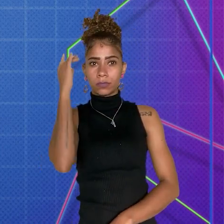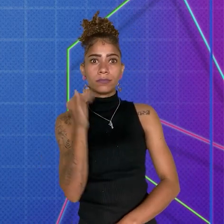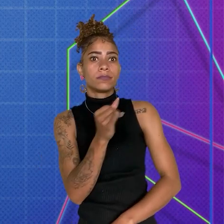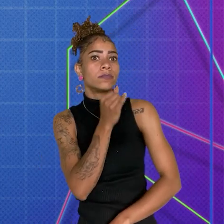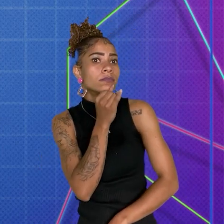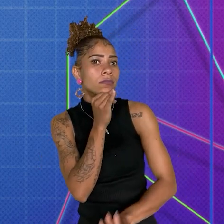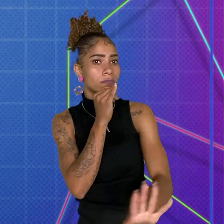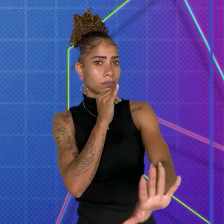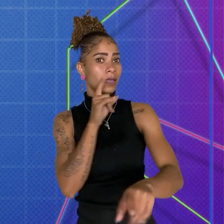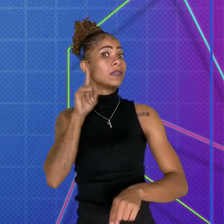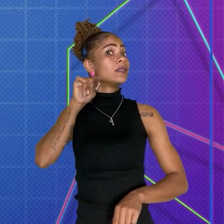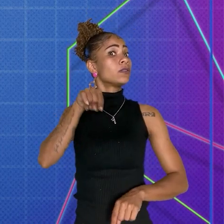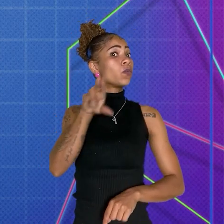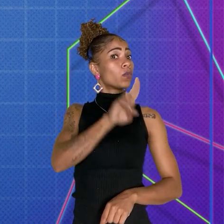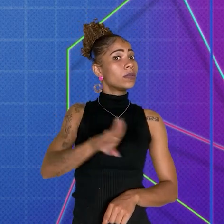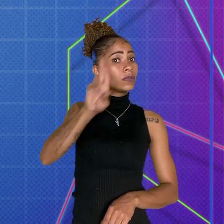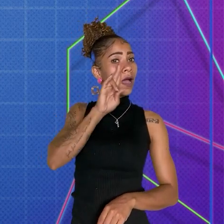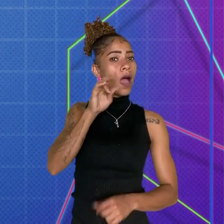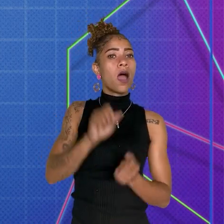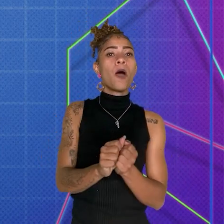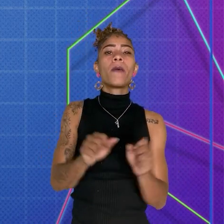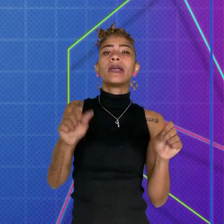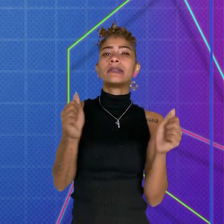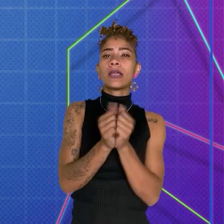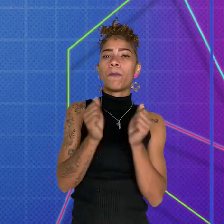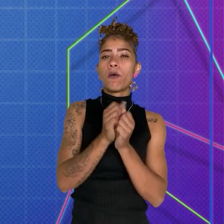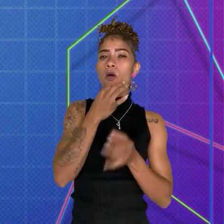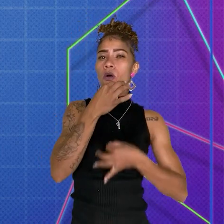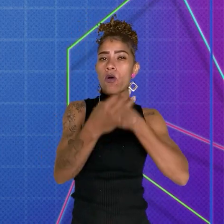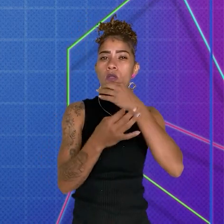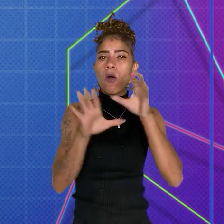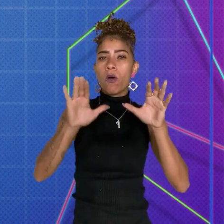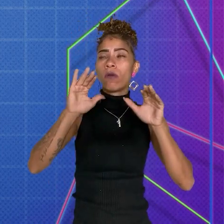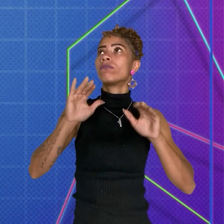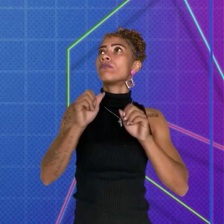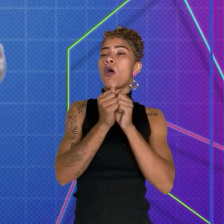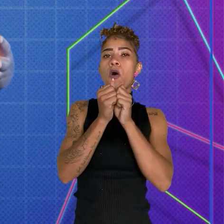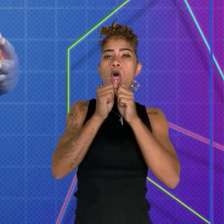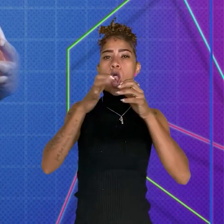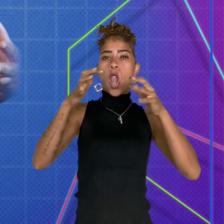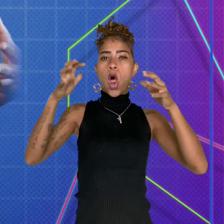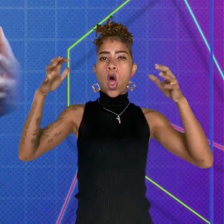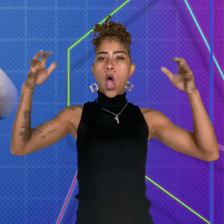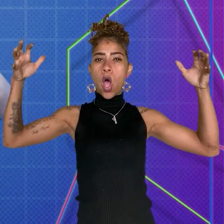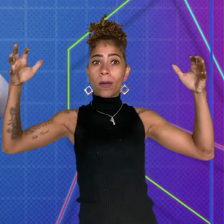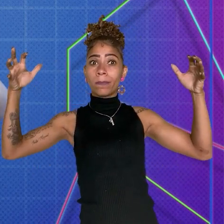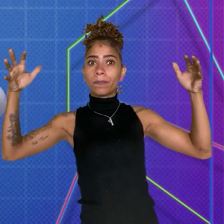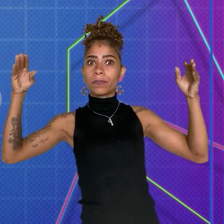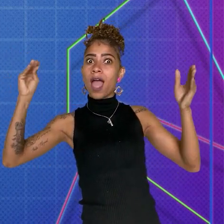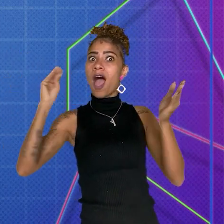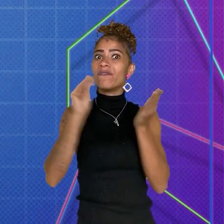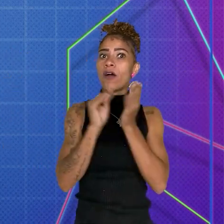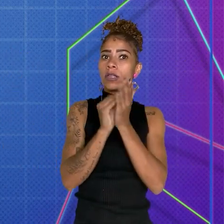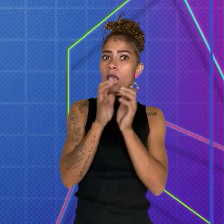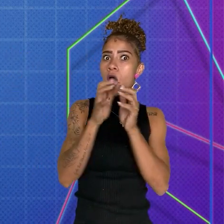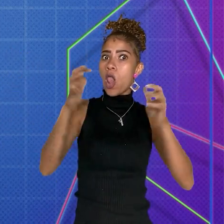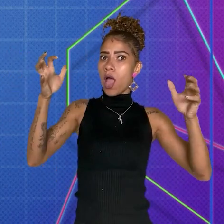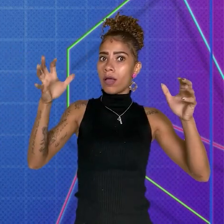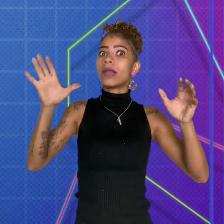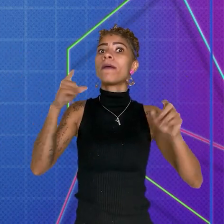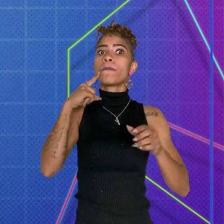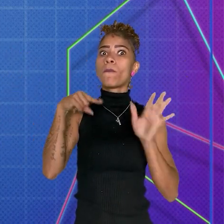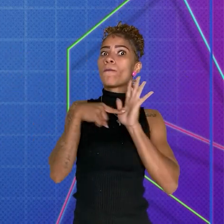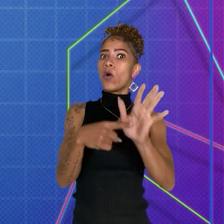pessoa. Por exemplo, aplicando um efeito de eco pode sugerir que a pessoa está em um espaço aberto, enquanto a falta de eco indica que ela está em um